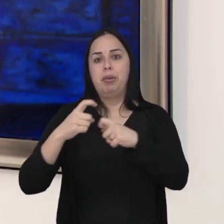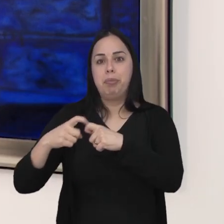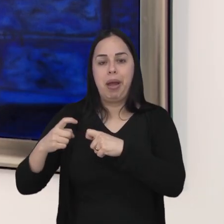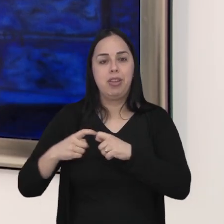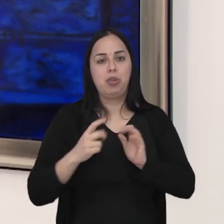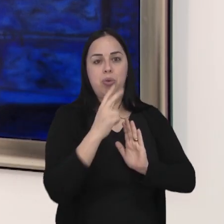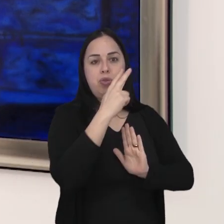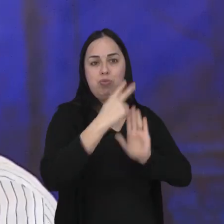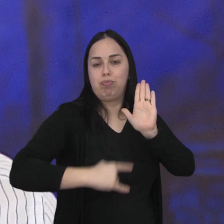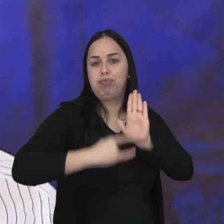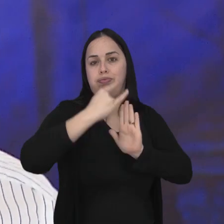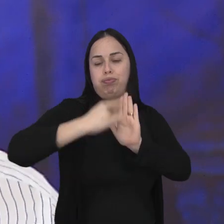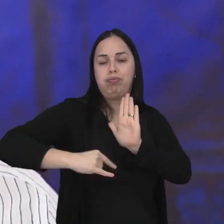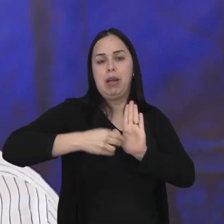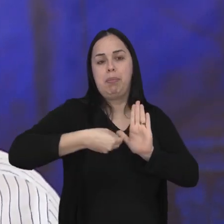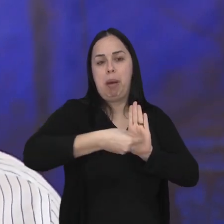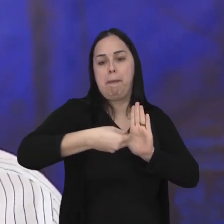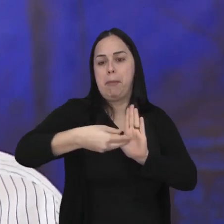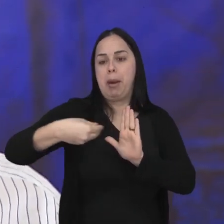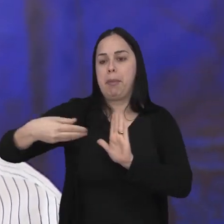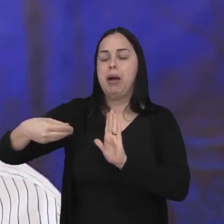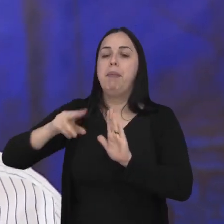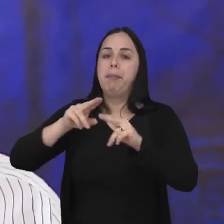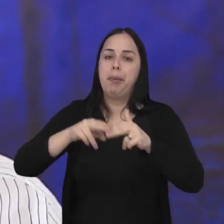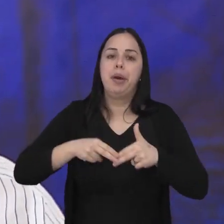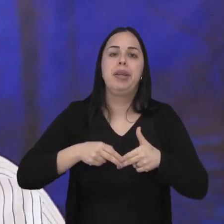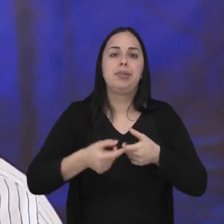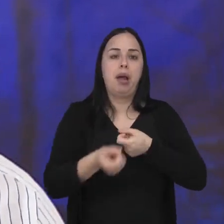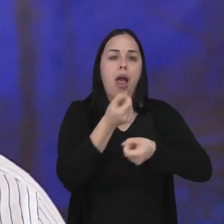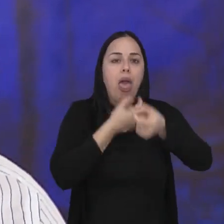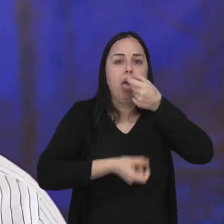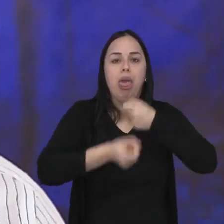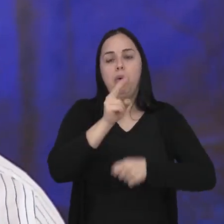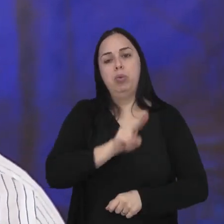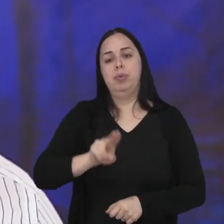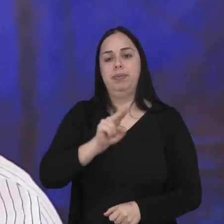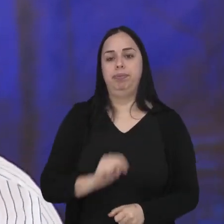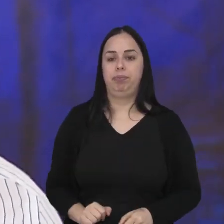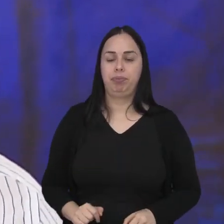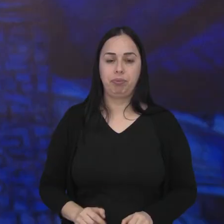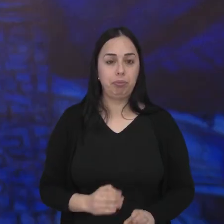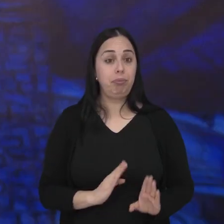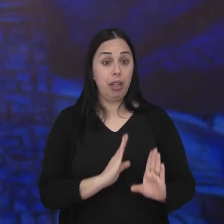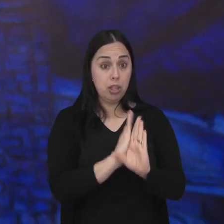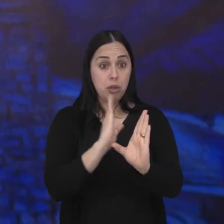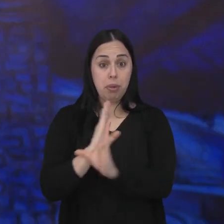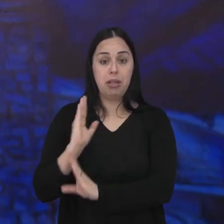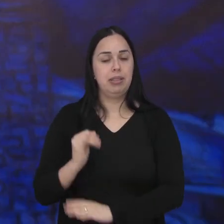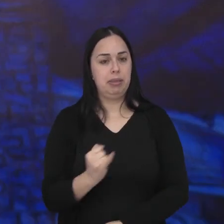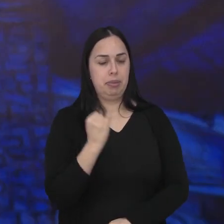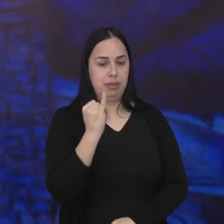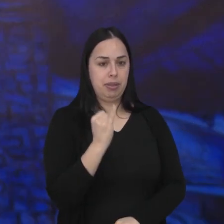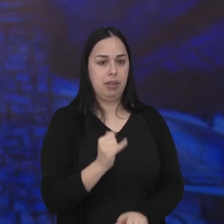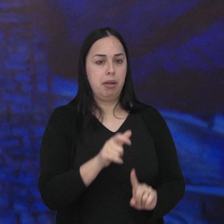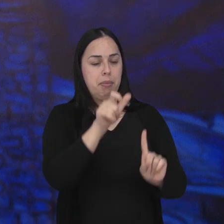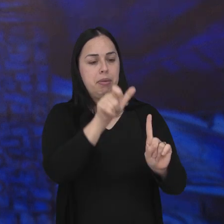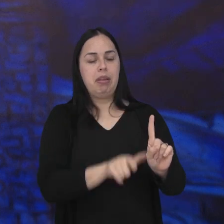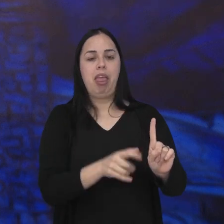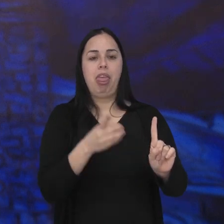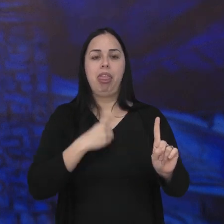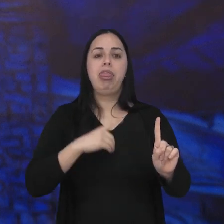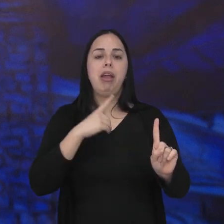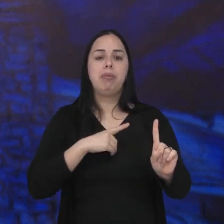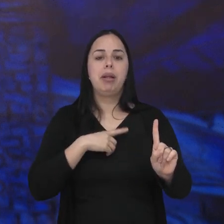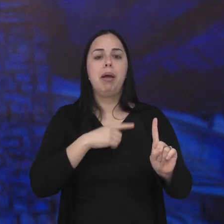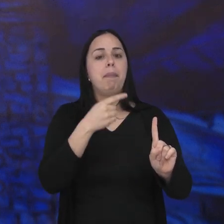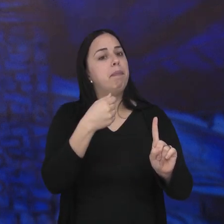para diversos diagnósticos diferentes, o que torna o cenário ainda mais complexo. O diagnóstico é muito importante. Para você falar que